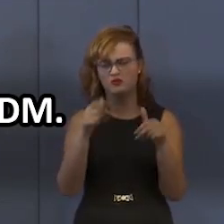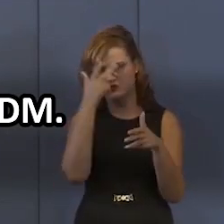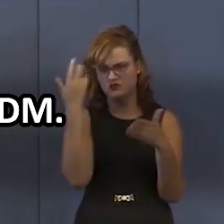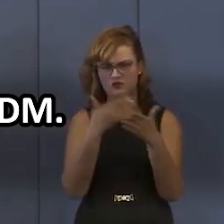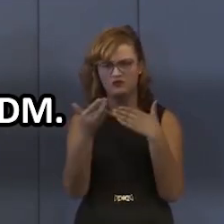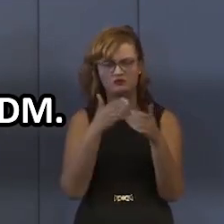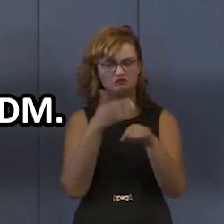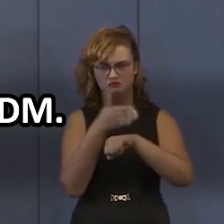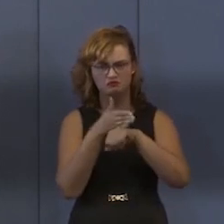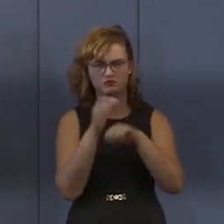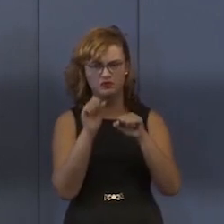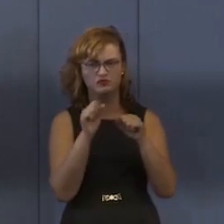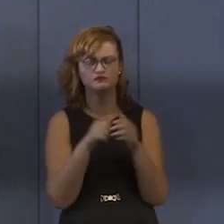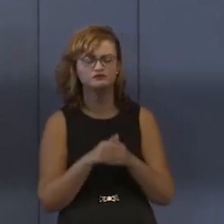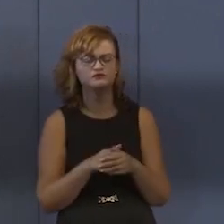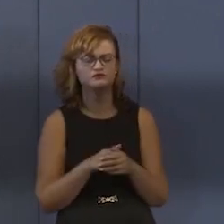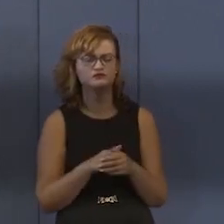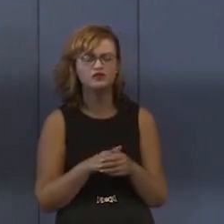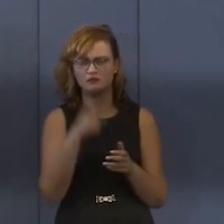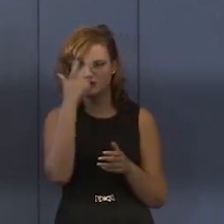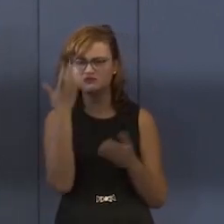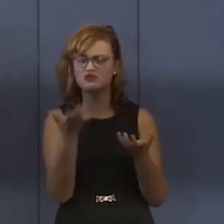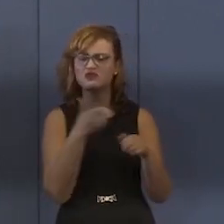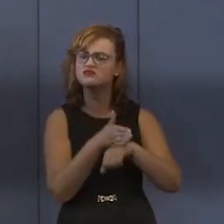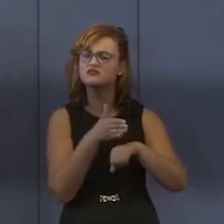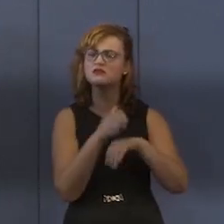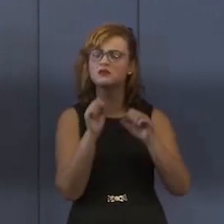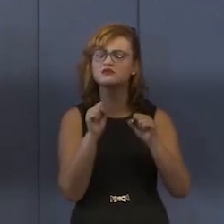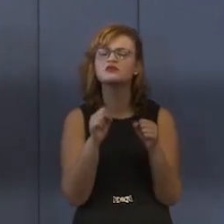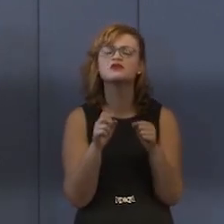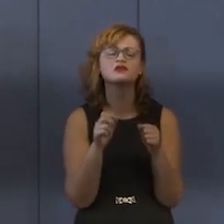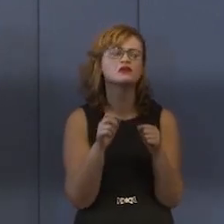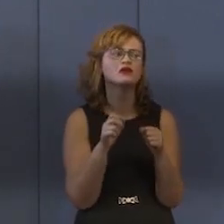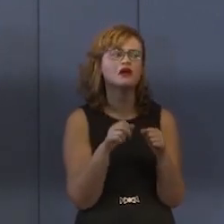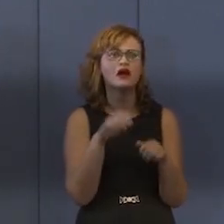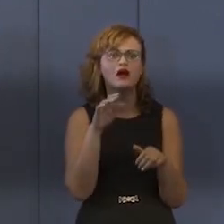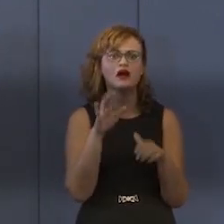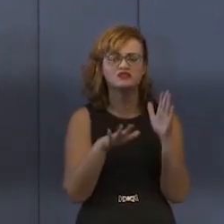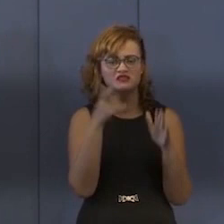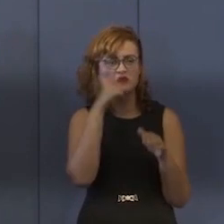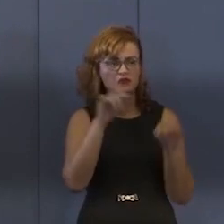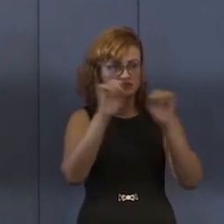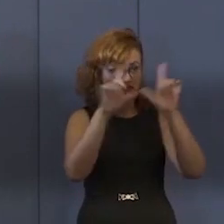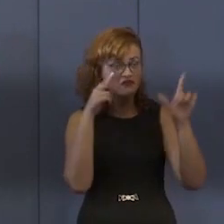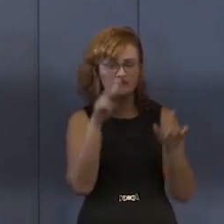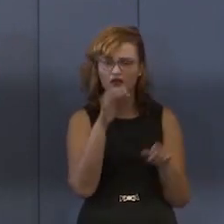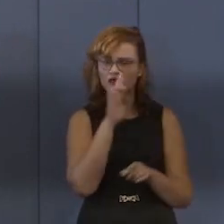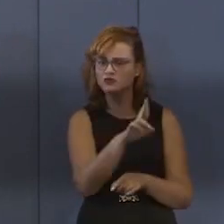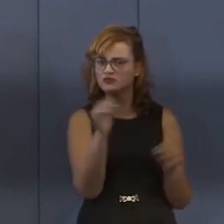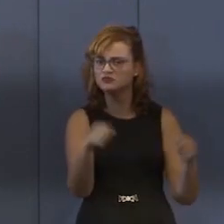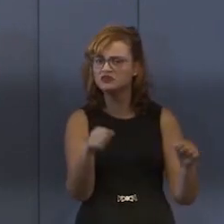restringir acesso a ninguém. Quem já tentou me acessar, às vezes, se eu conseguir visualizar,